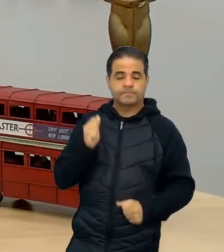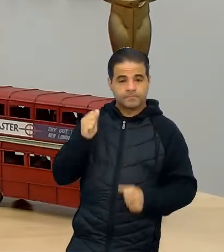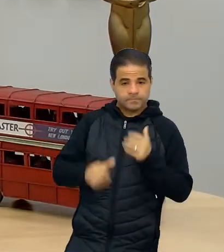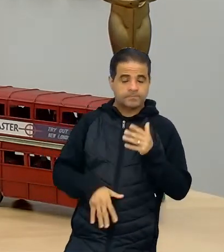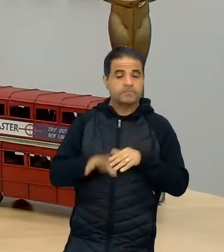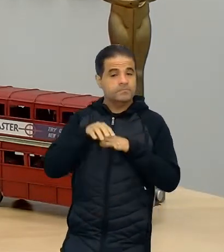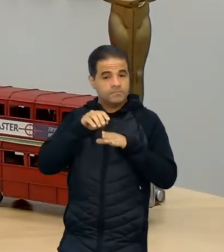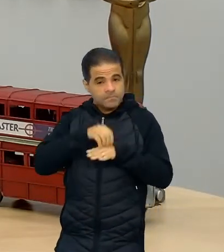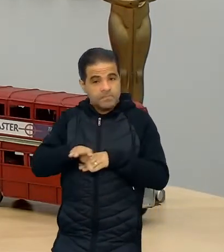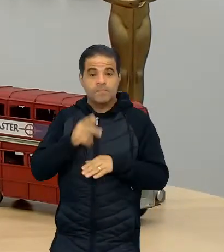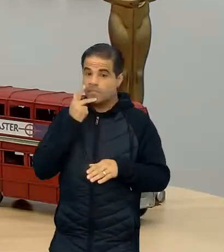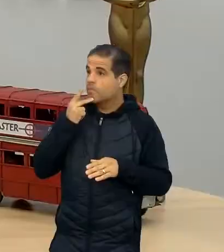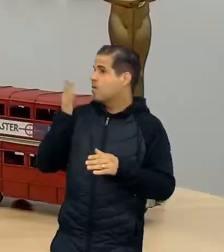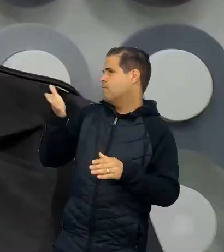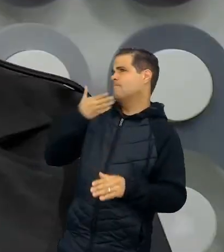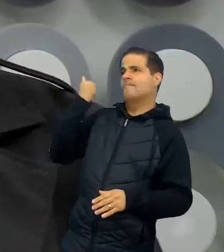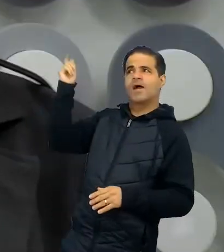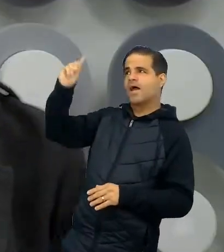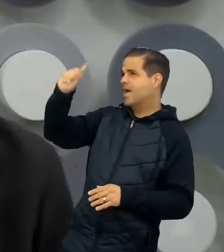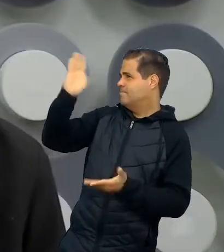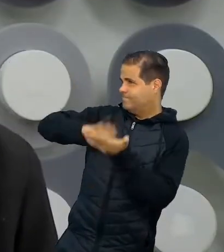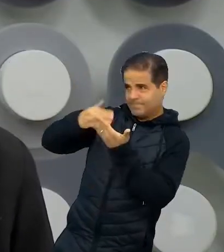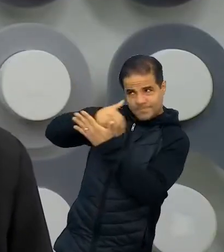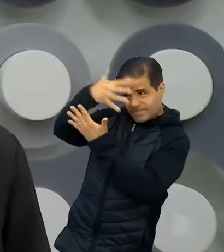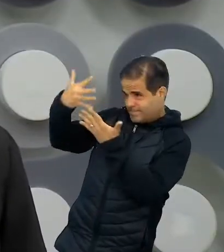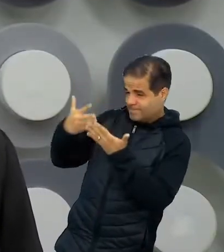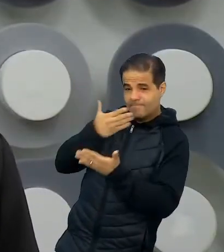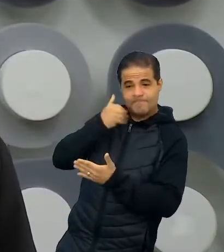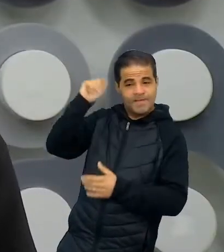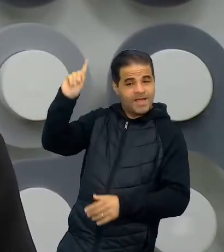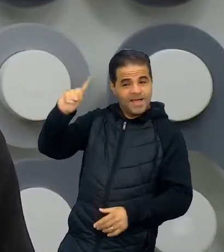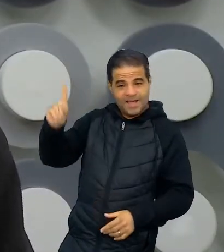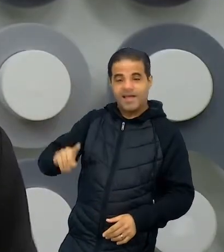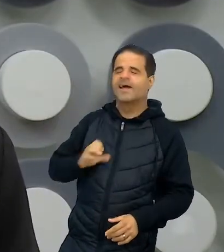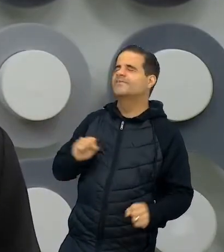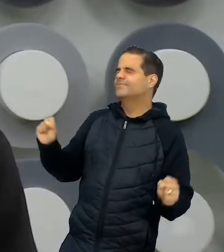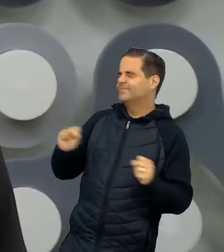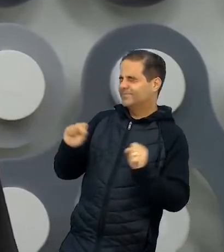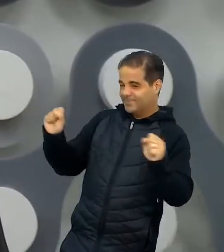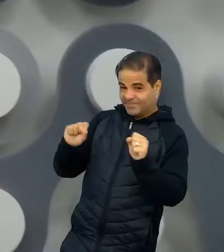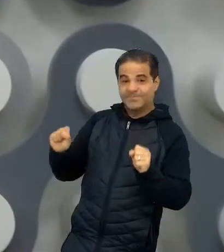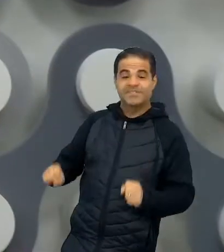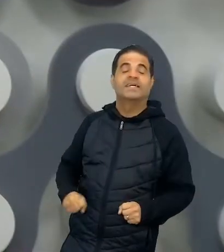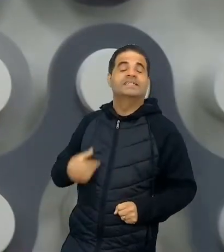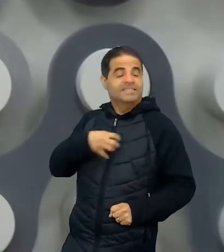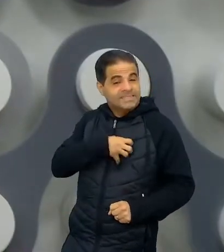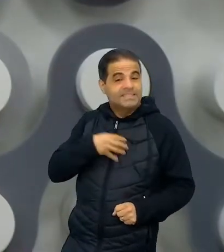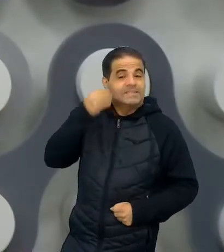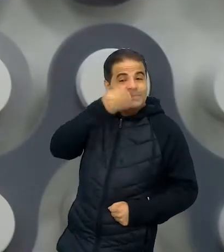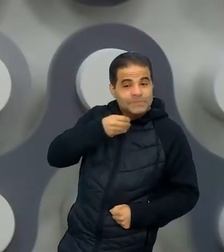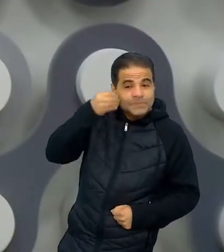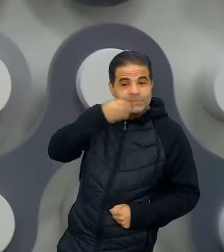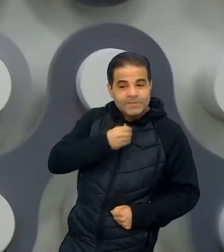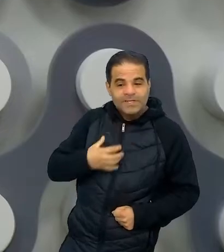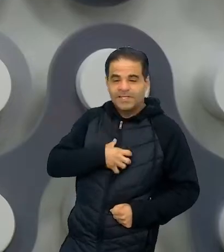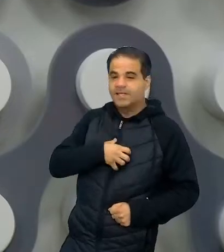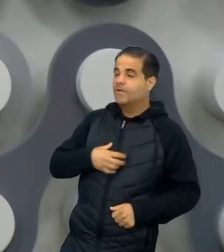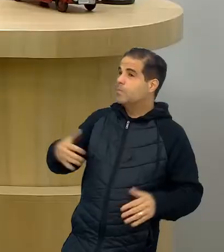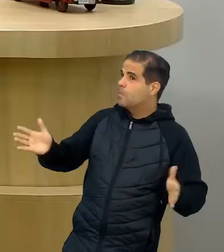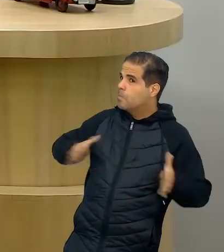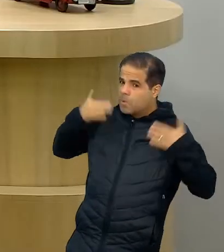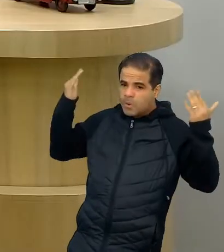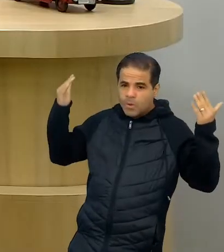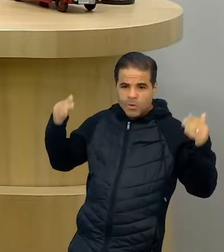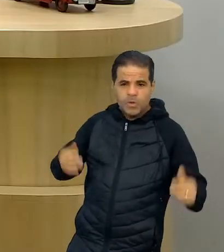dar os parabéns pro Moésio. Não é fácil ser intérprete, viu? Eu adorei. Adorei passar por essa experiência. Estou assim, abismada. É